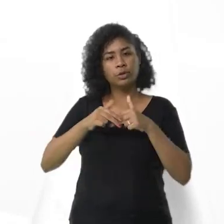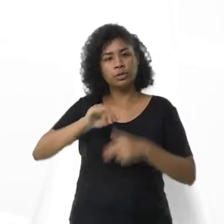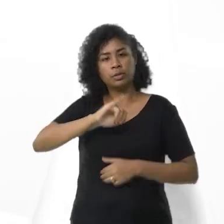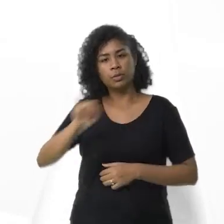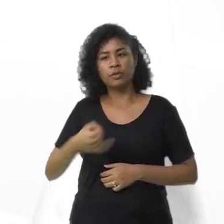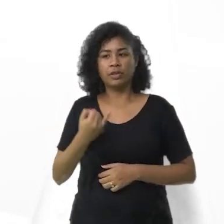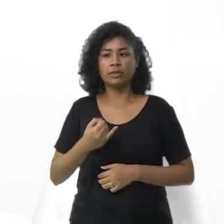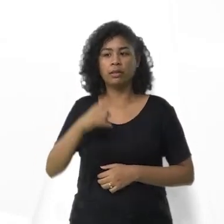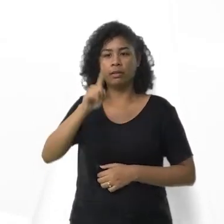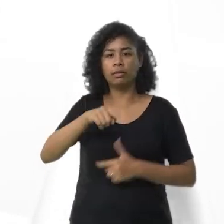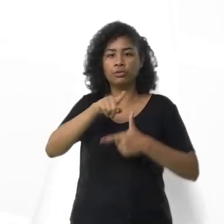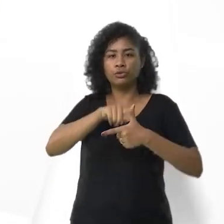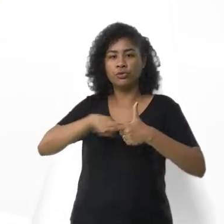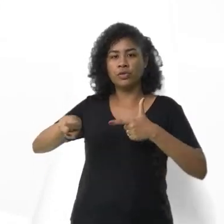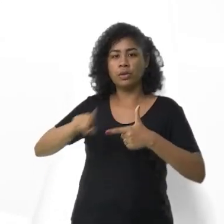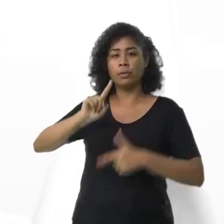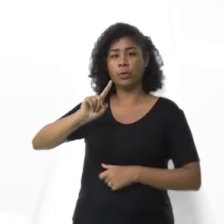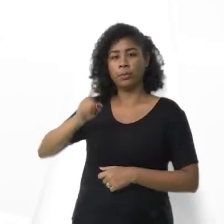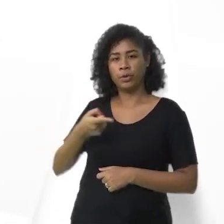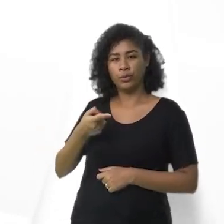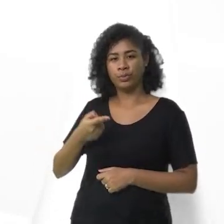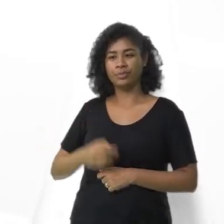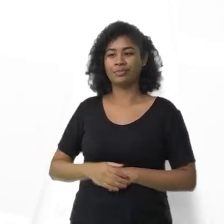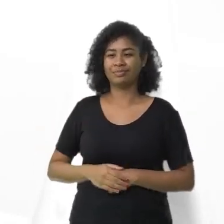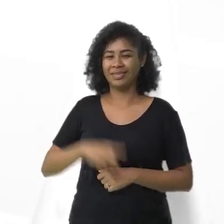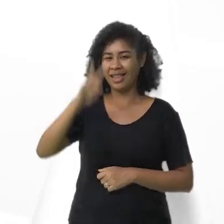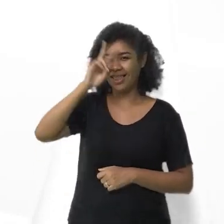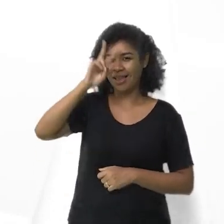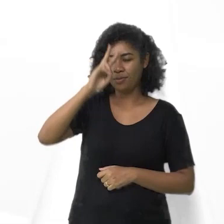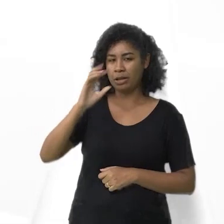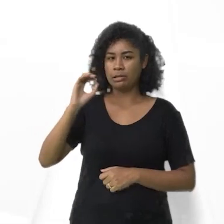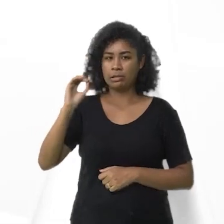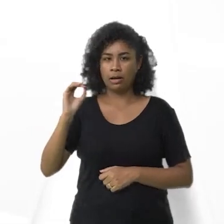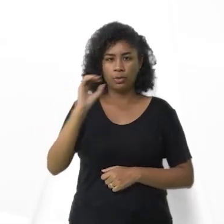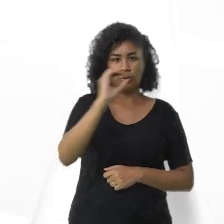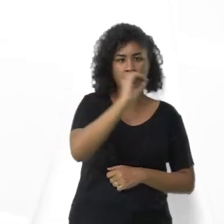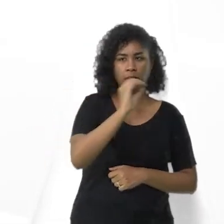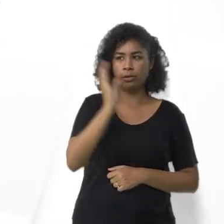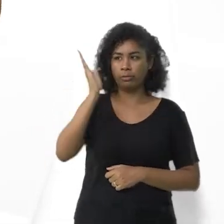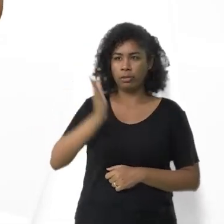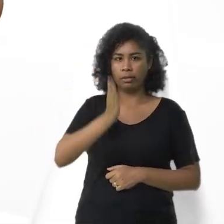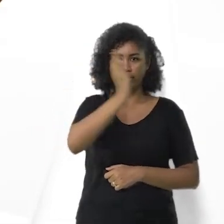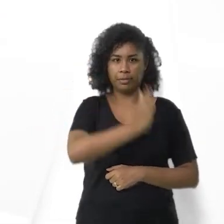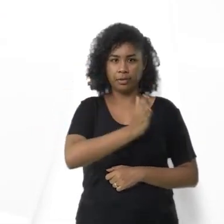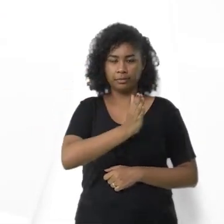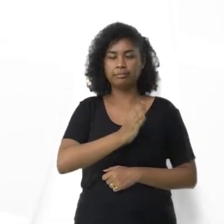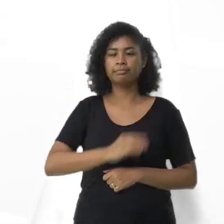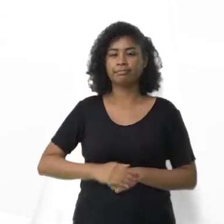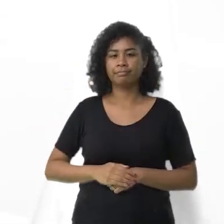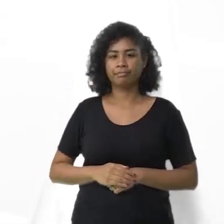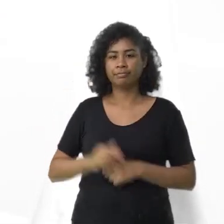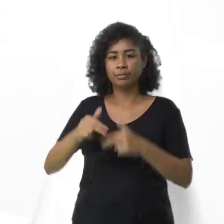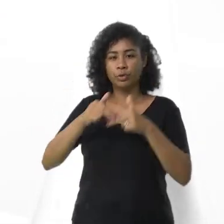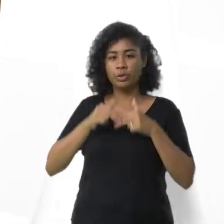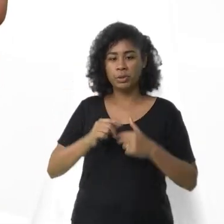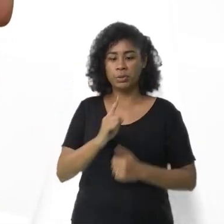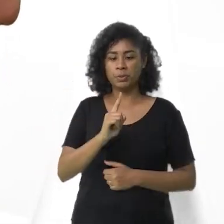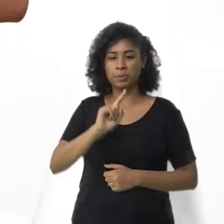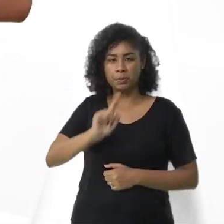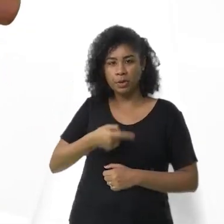1.000. Aquele famoso cortar os zeros. Cortando, então, 3 zeros. 1.000 tem 3